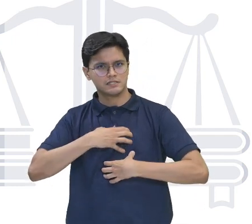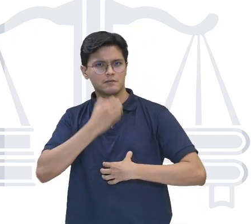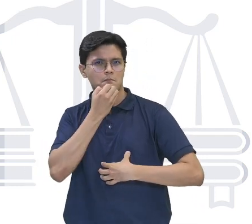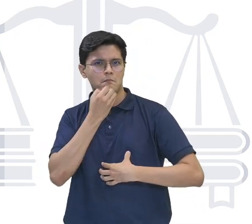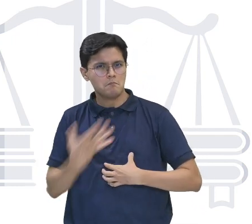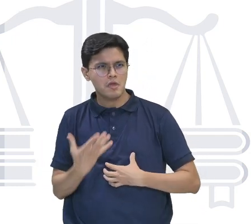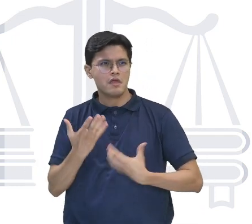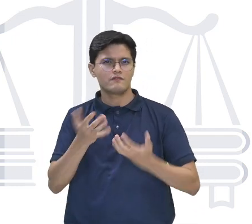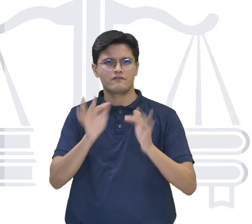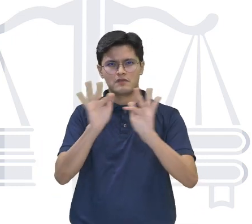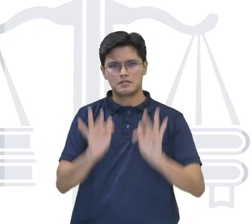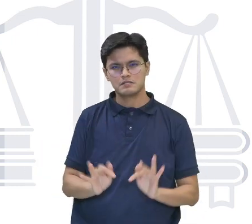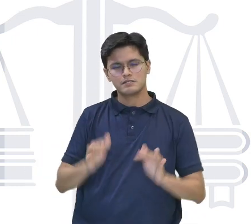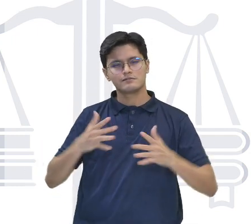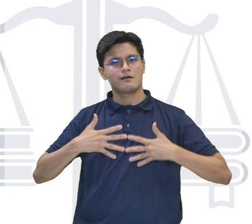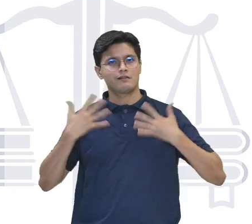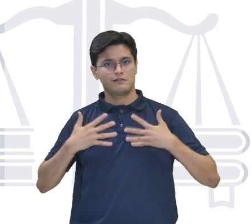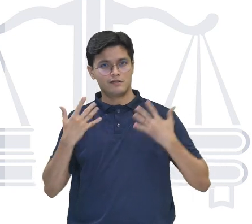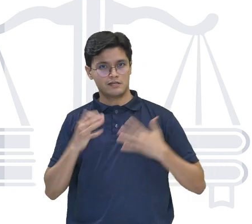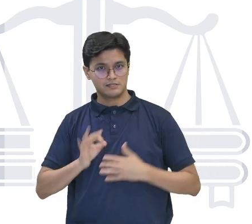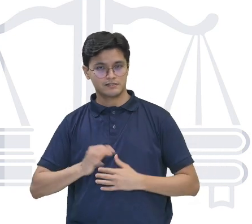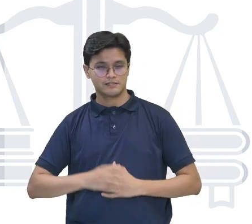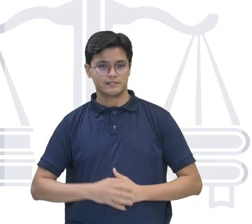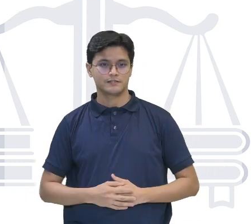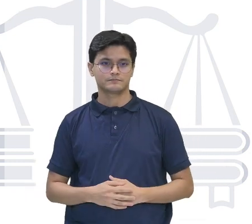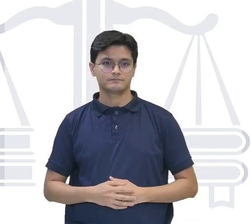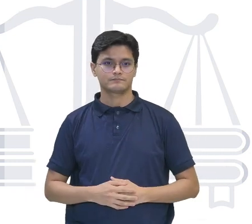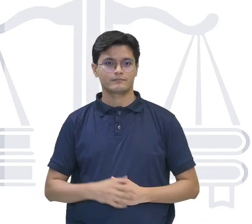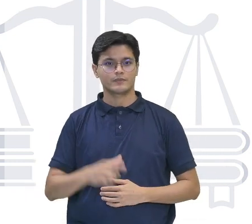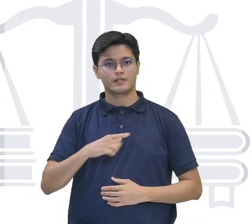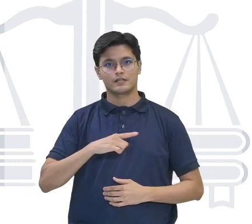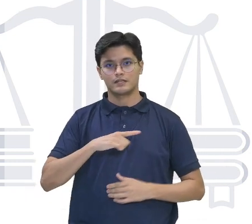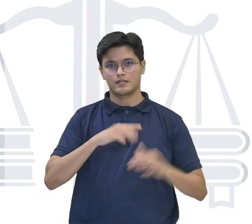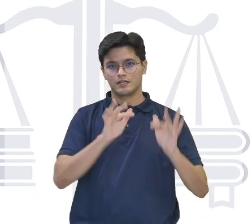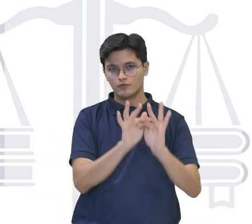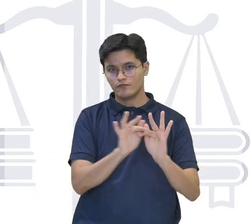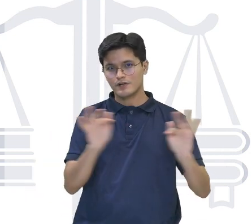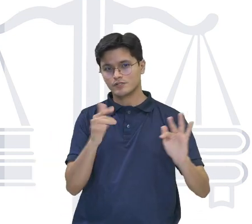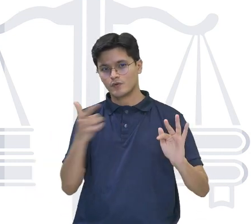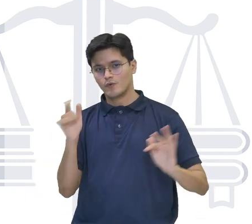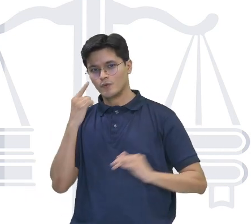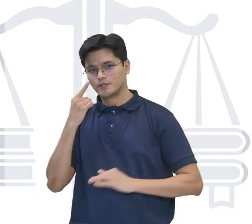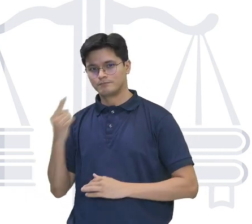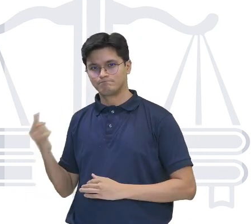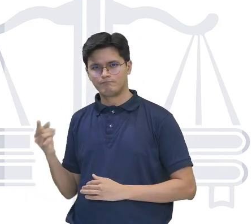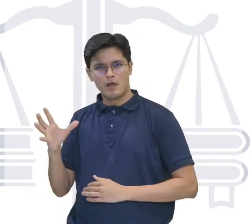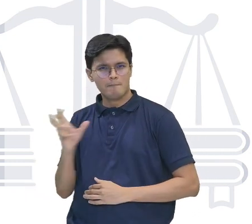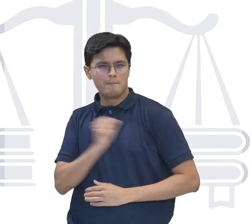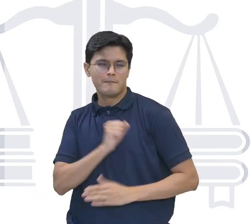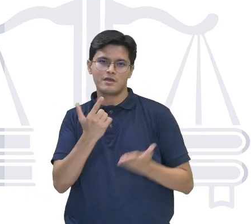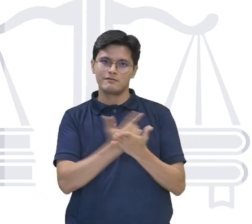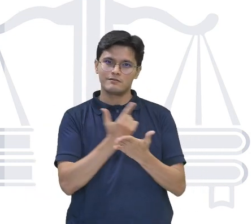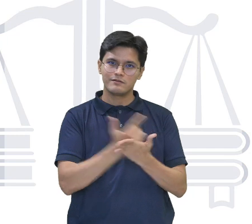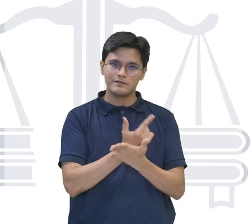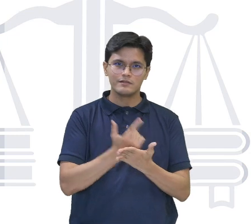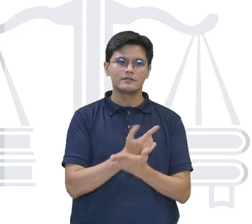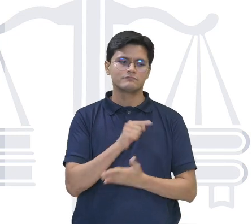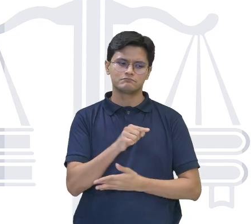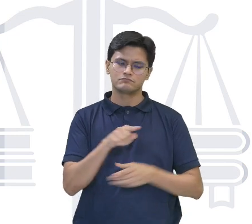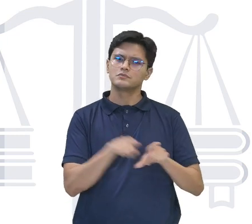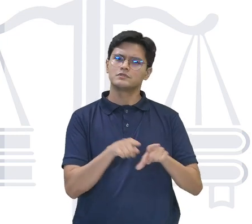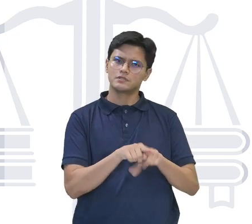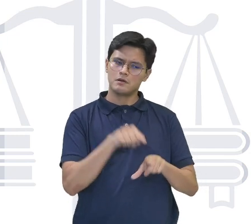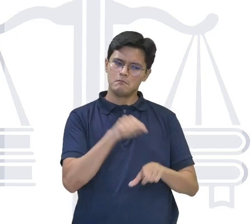E aí, olha só, adorei Dom Casmurro, é um sentimento de julgamento também. E ele pode carregar isso a vida